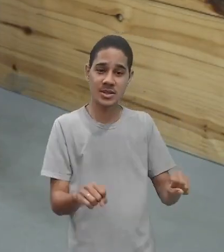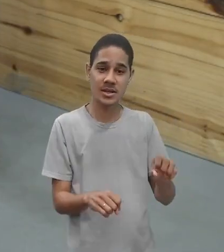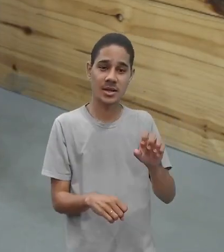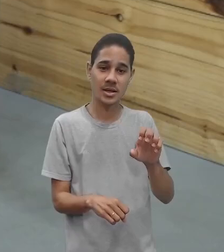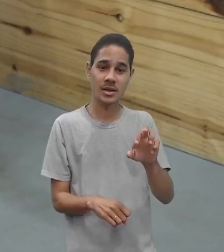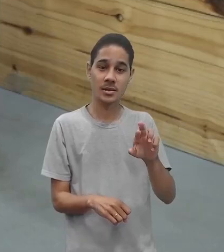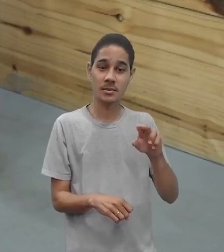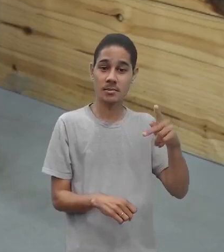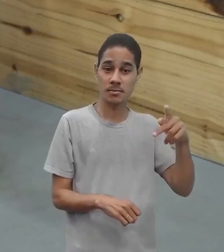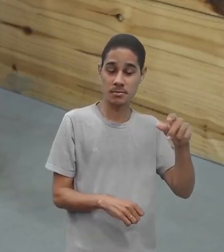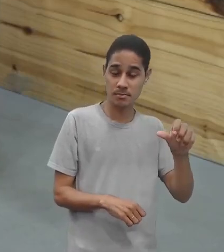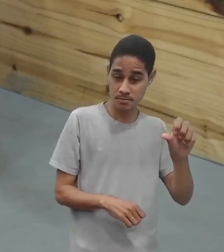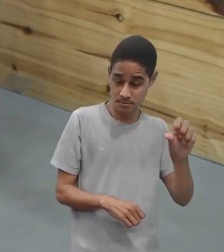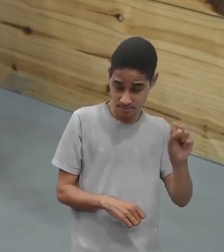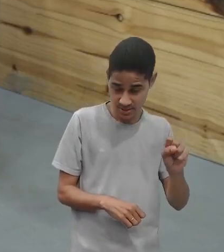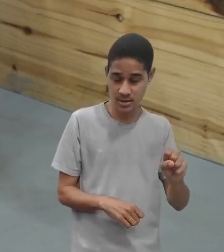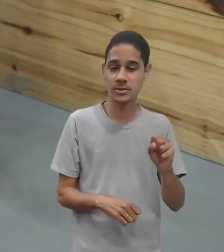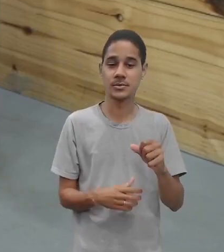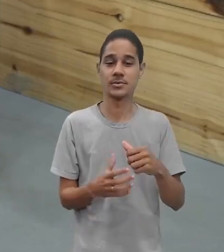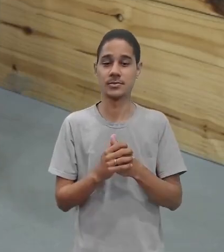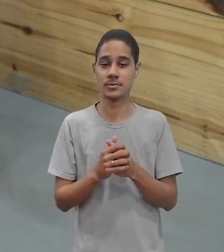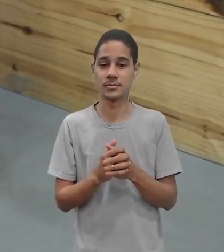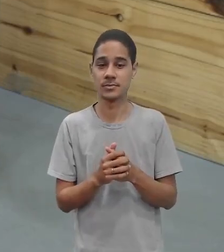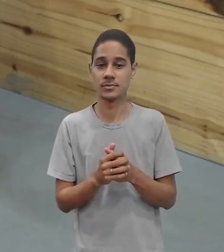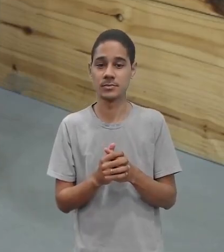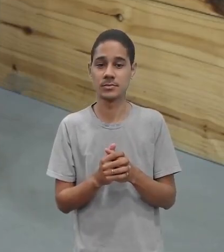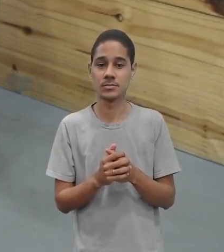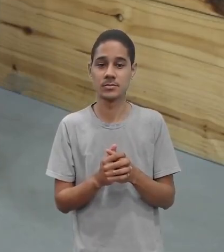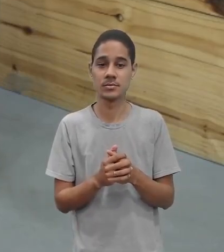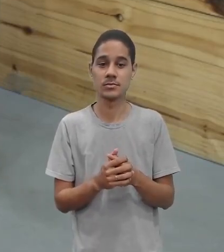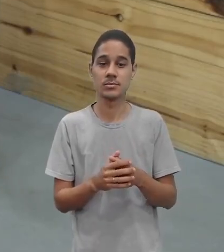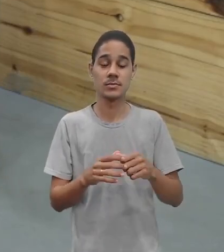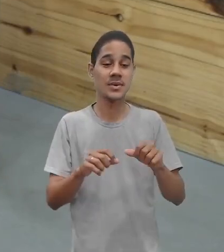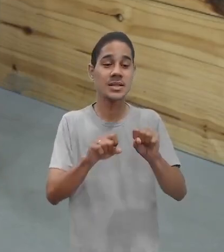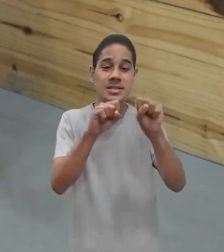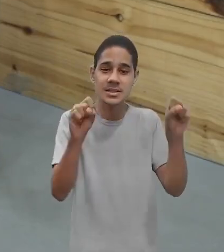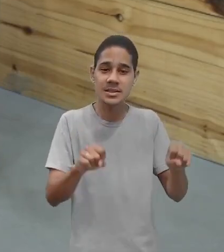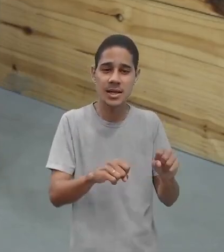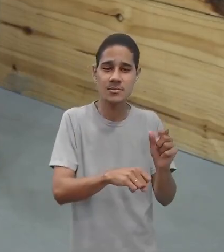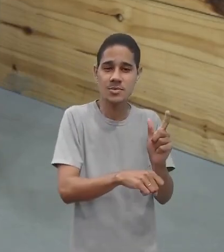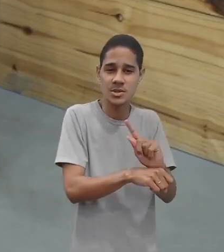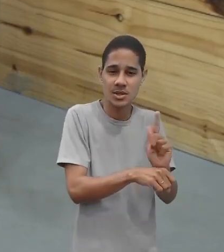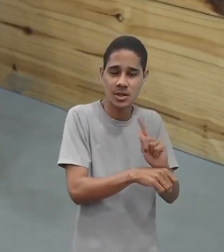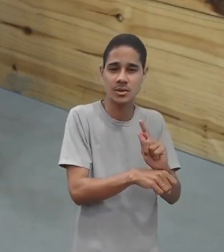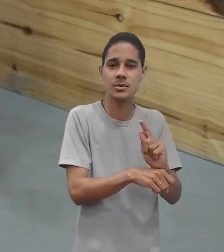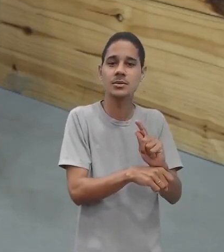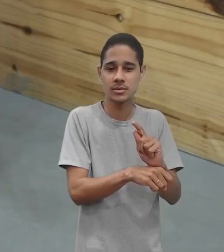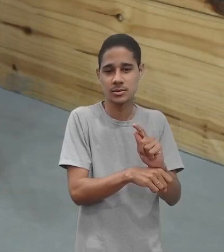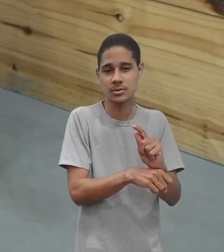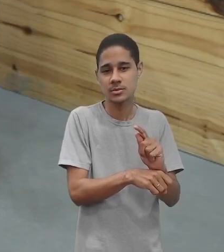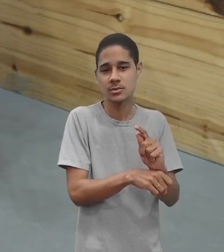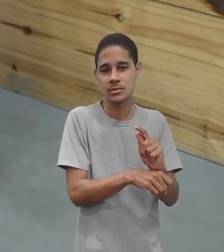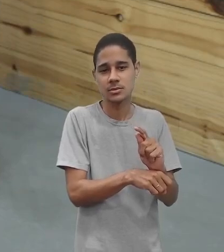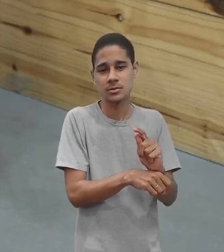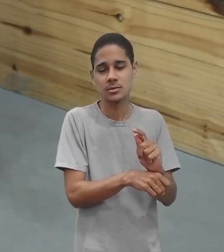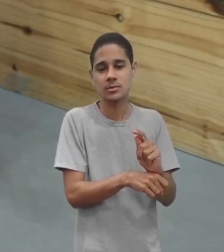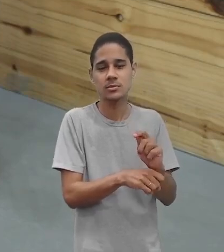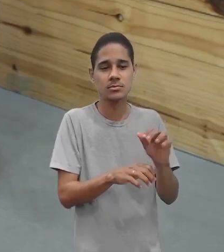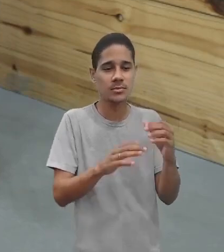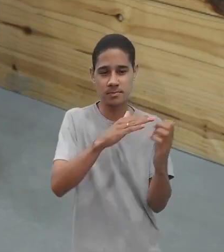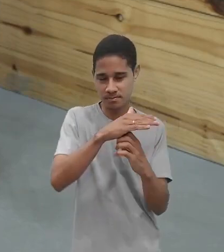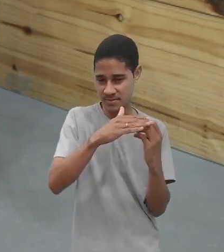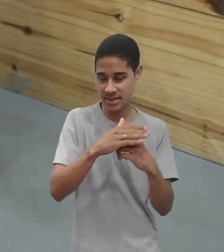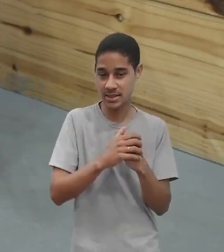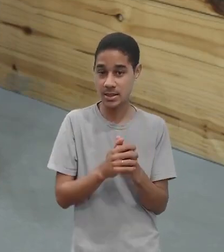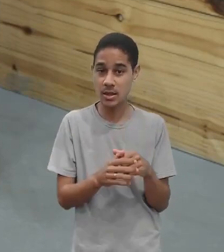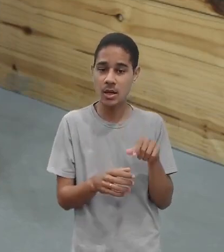Eu vou falar em português, né? São os sistemas de gerenciamento dos recursos, né, da organização, eles têm